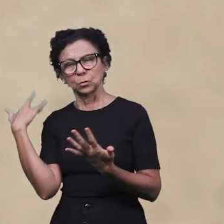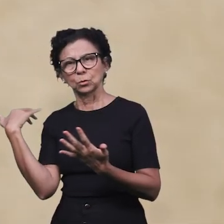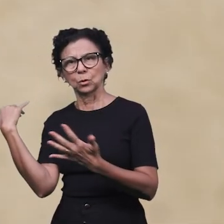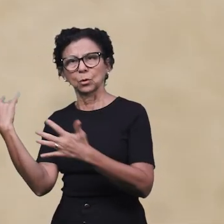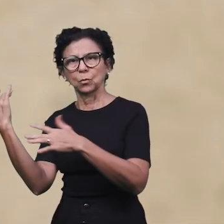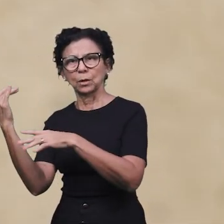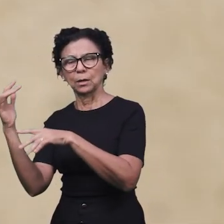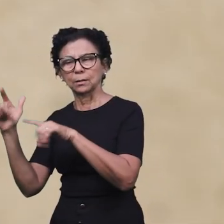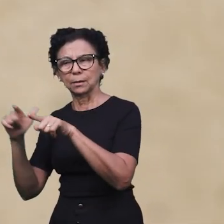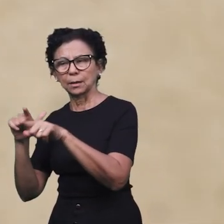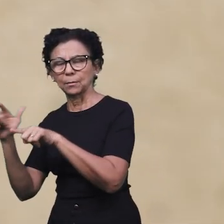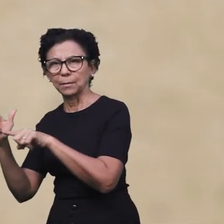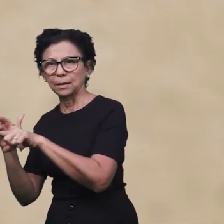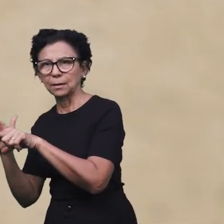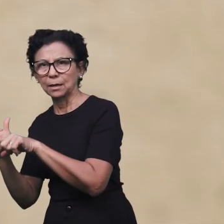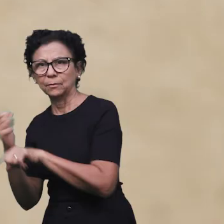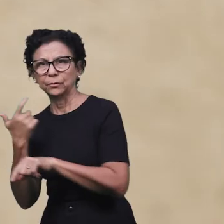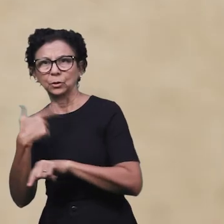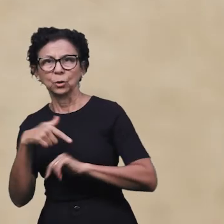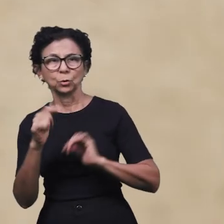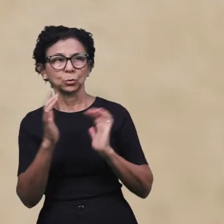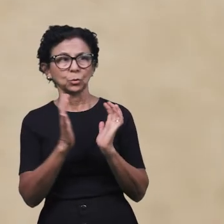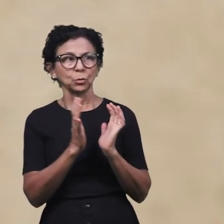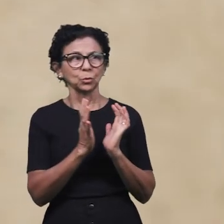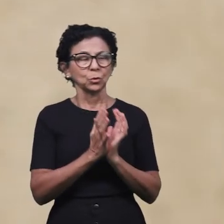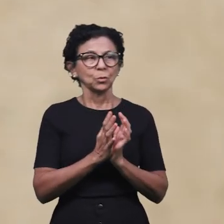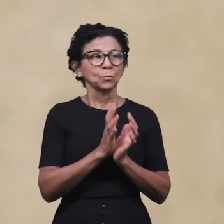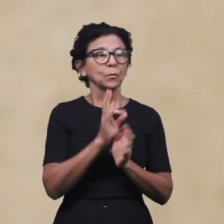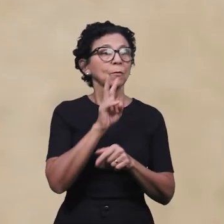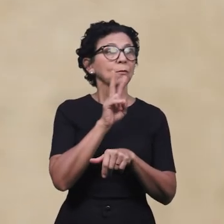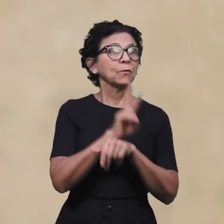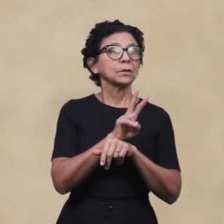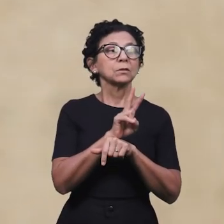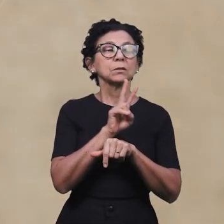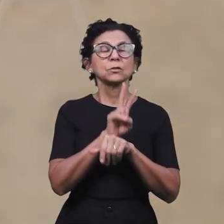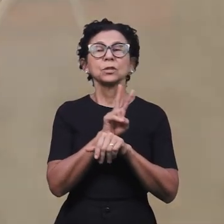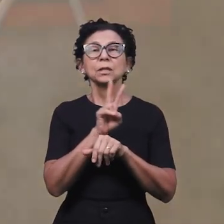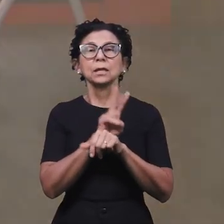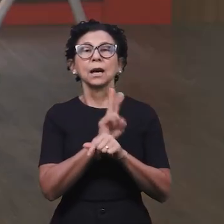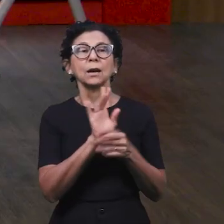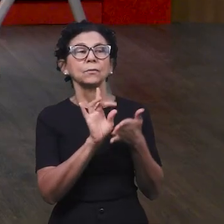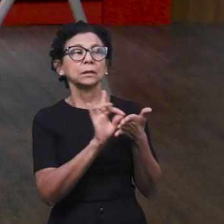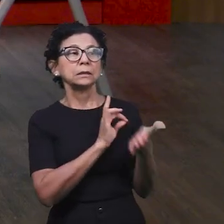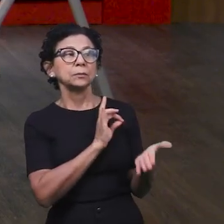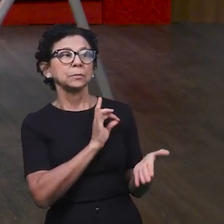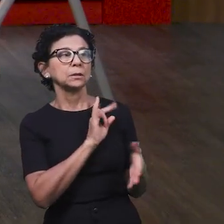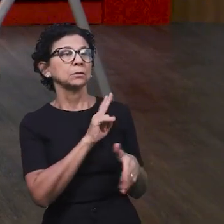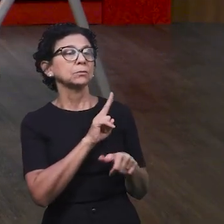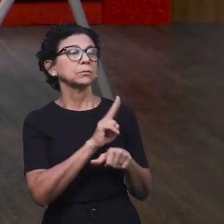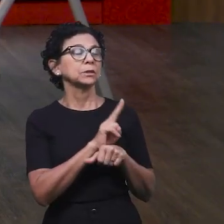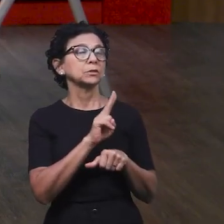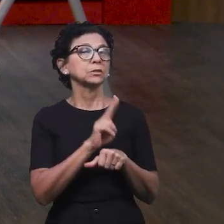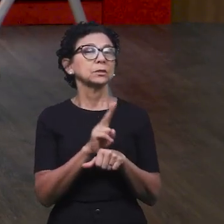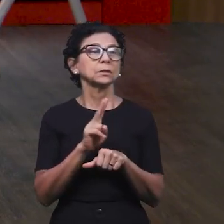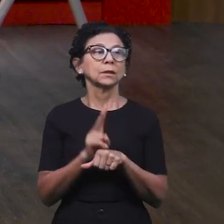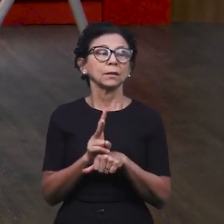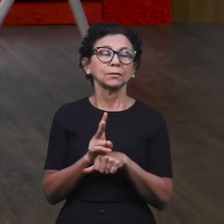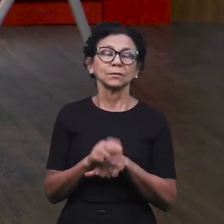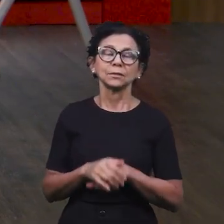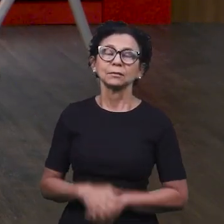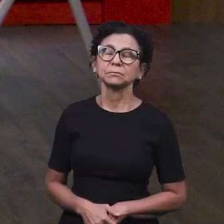obra, e na outra tinha armas. O que você acha disso, Pedro? É muito interessante, eu acho muito interessante esse